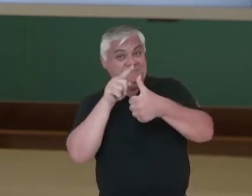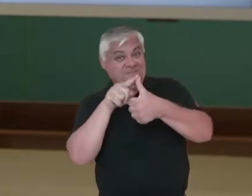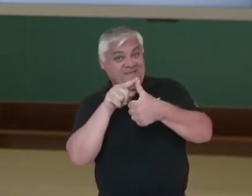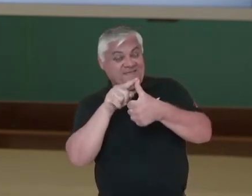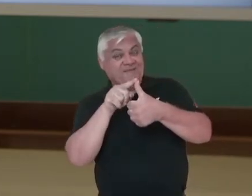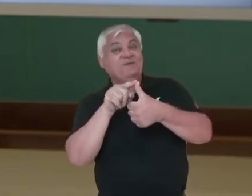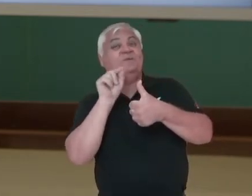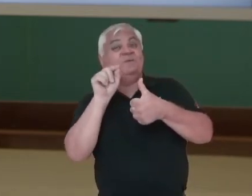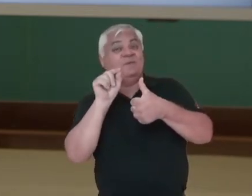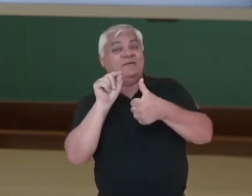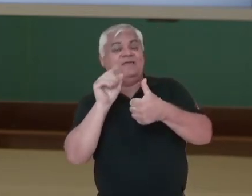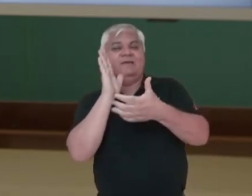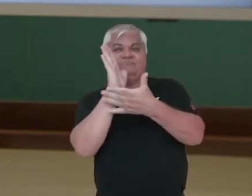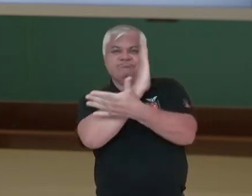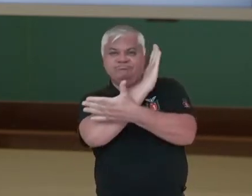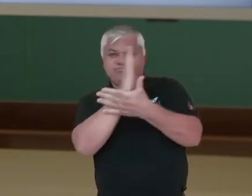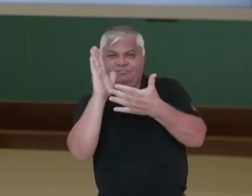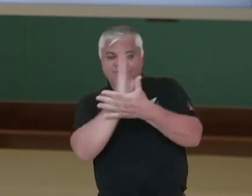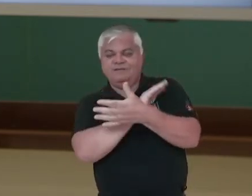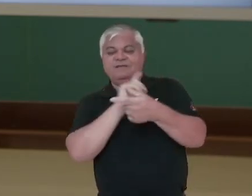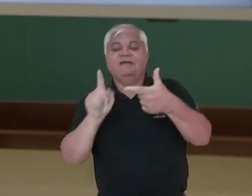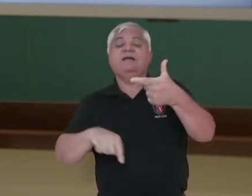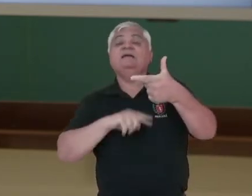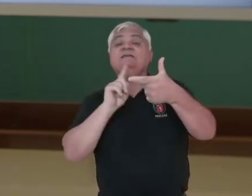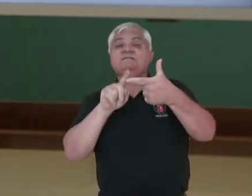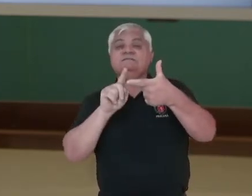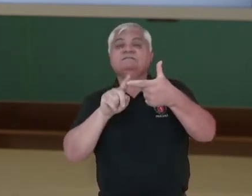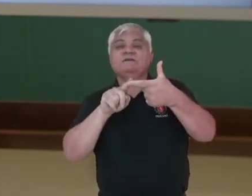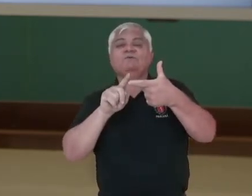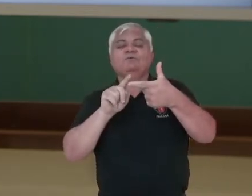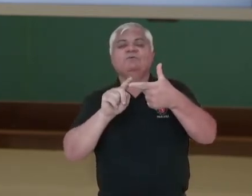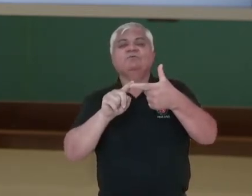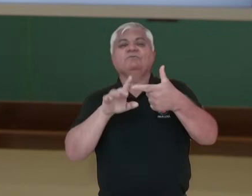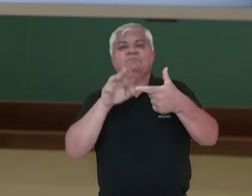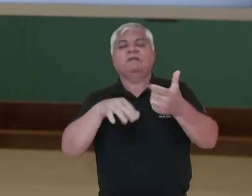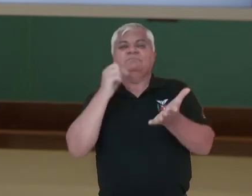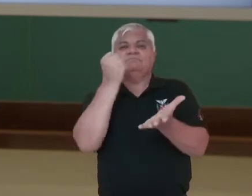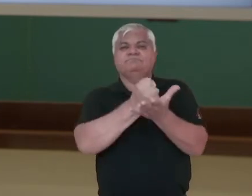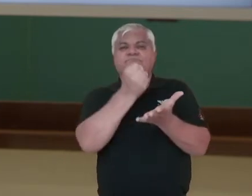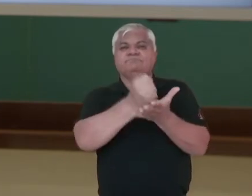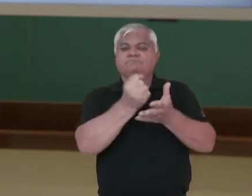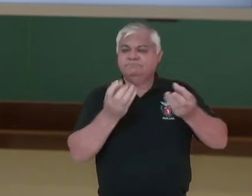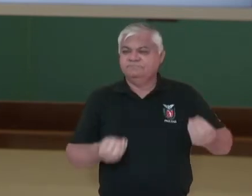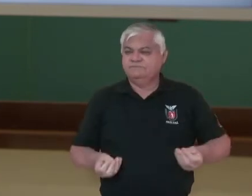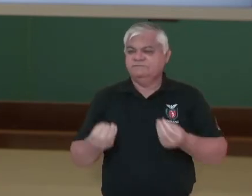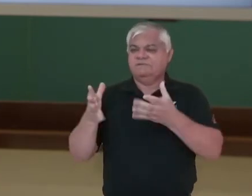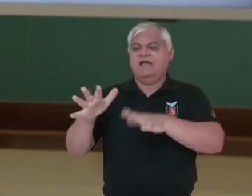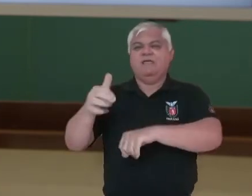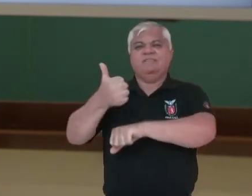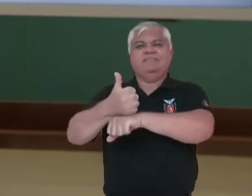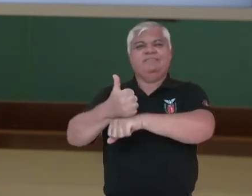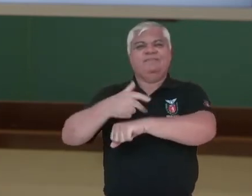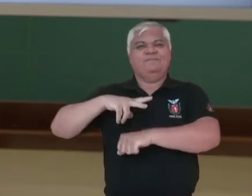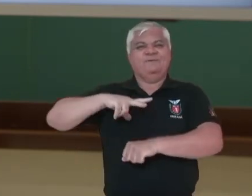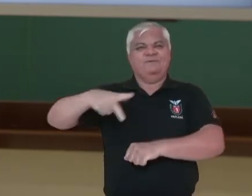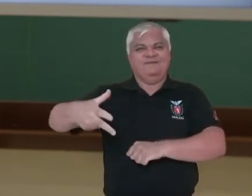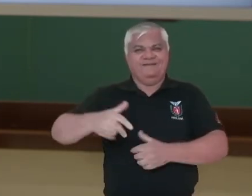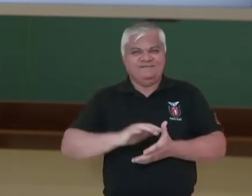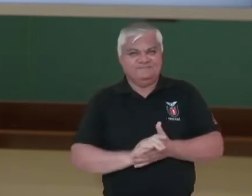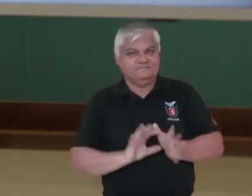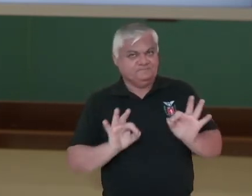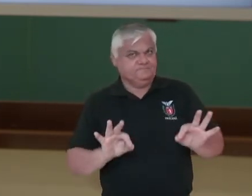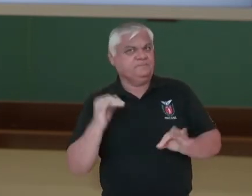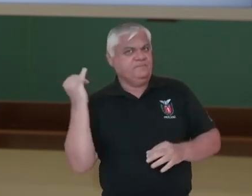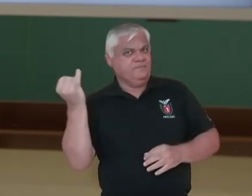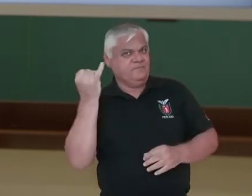outro foi para regulamentar essas novas terras, essas novas fronteiras ali de domínio português, certo? Então bem